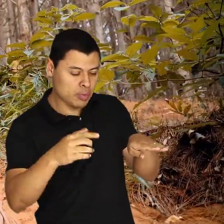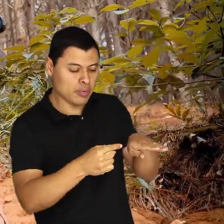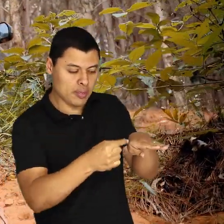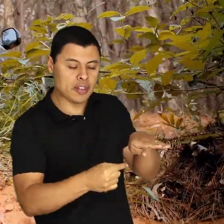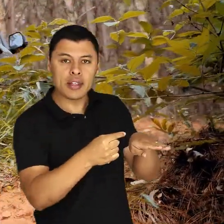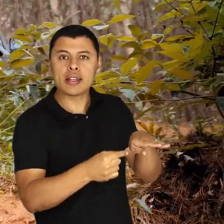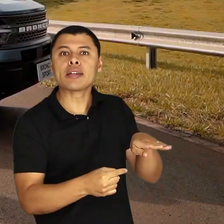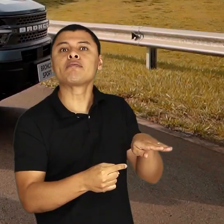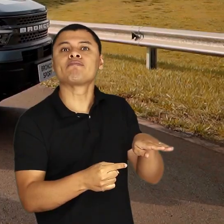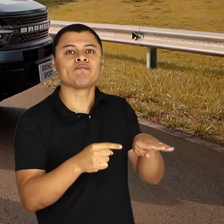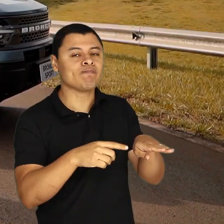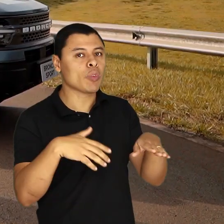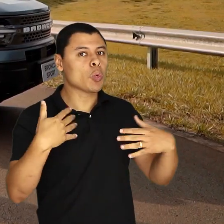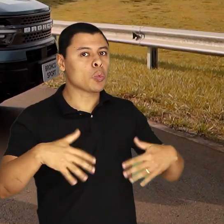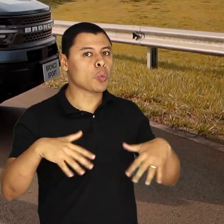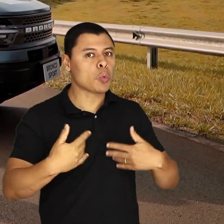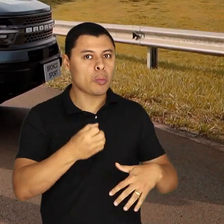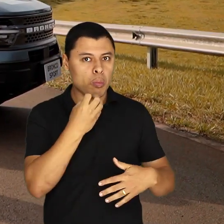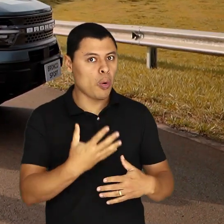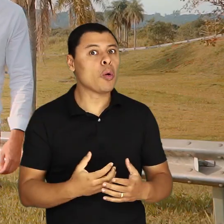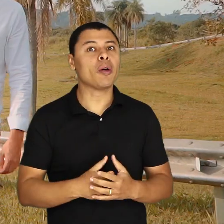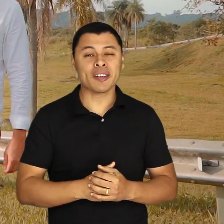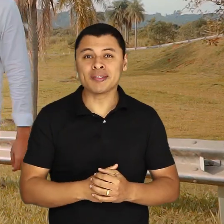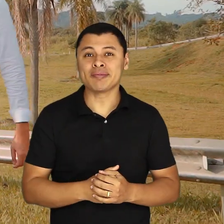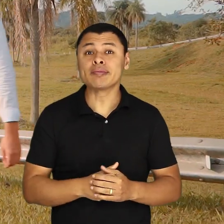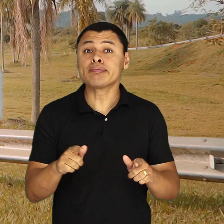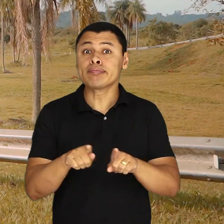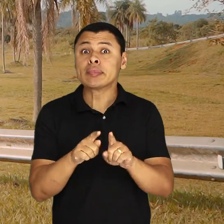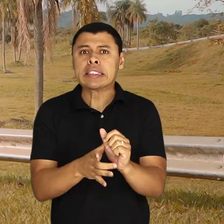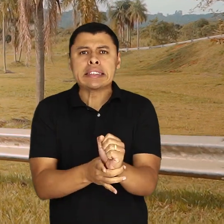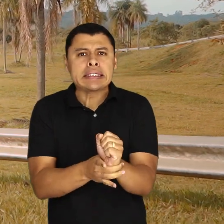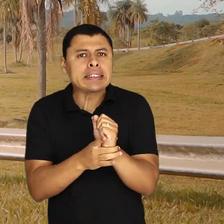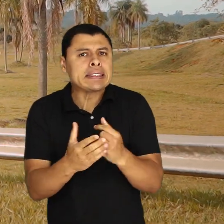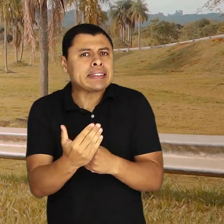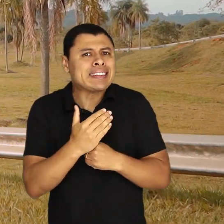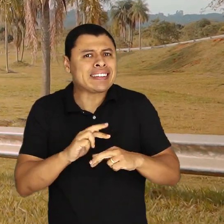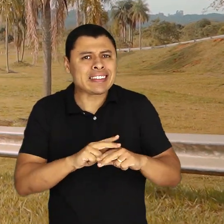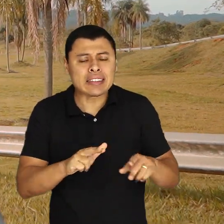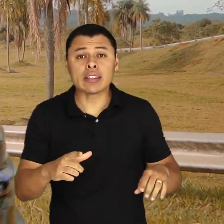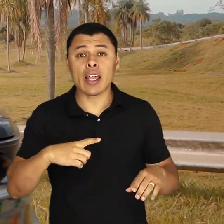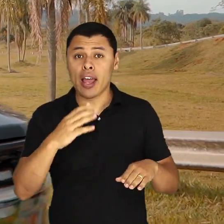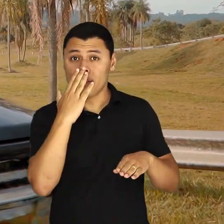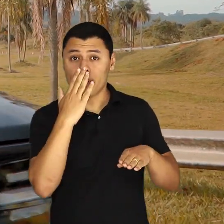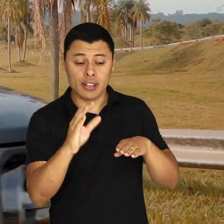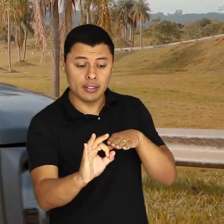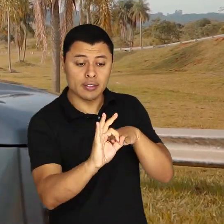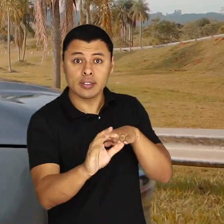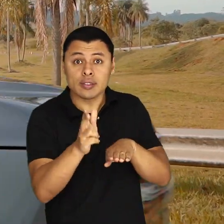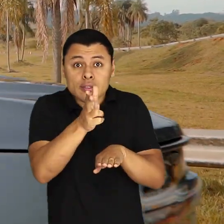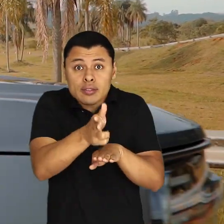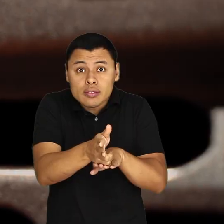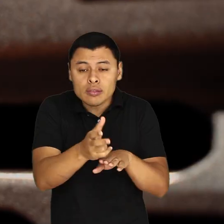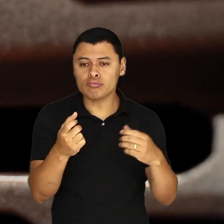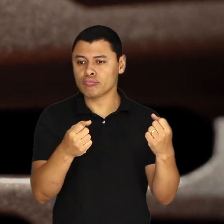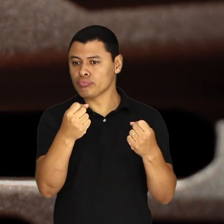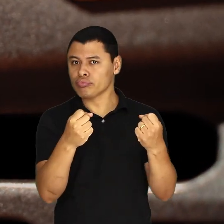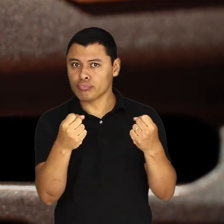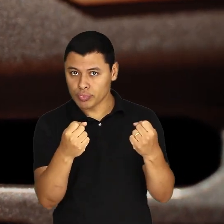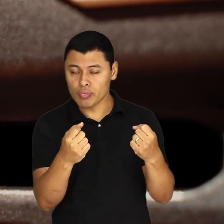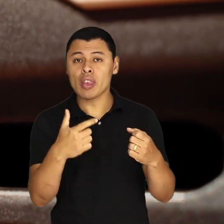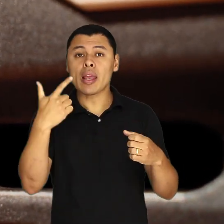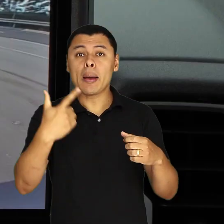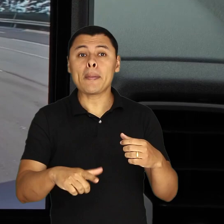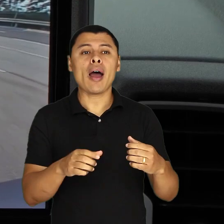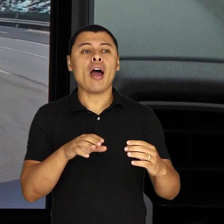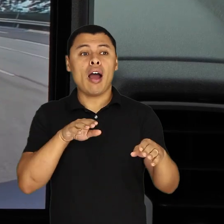traseira, ou seja, são todos excelentes números. Além disso, muitos recursos de segurança e conveniência, como por exemplo uma câmera dianteira para direção no